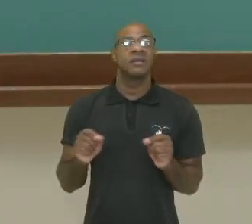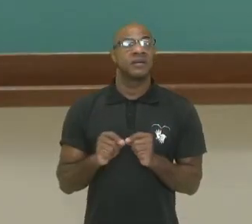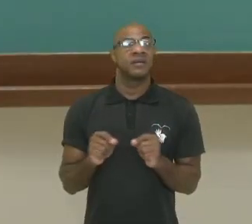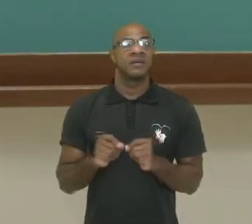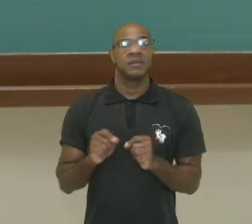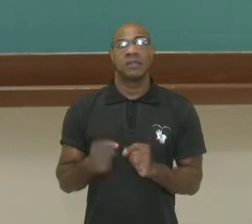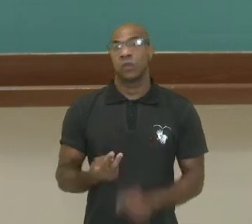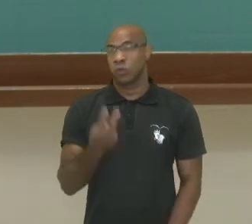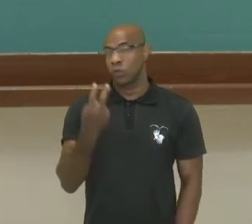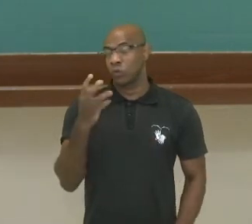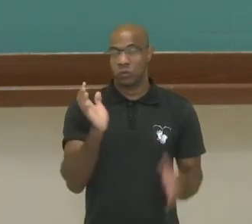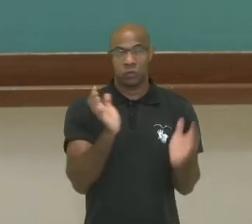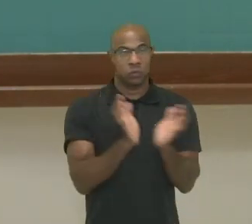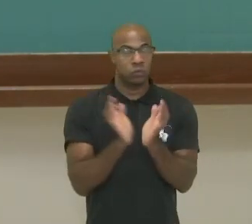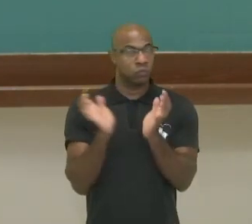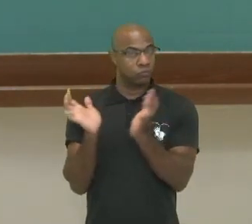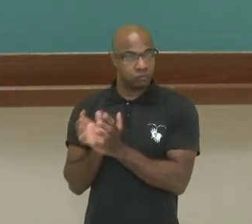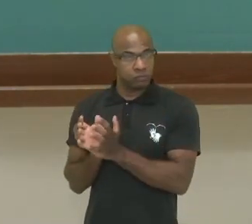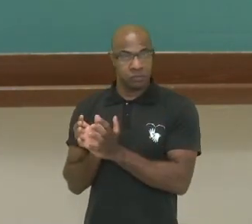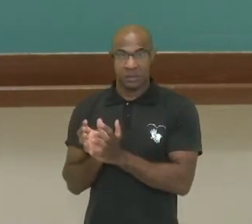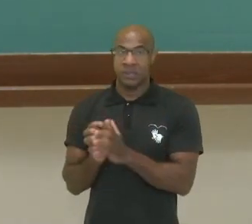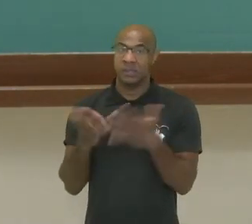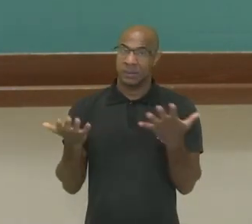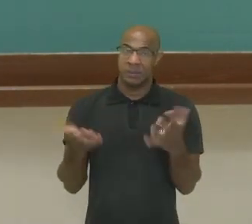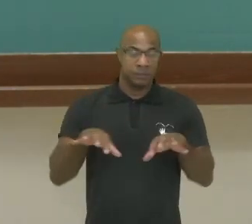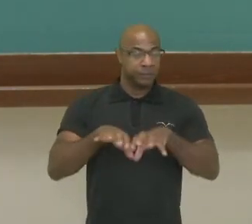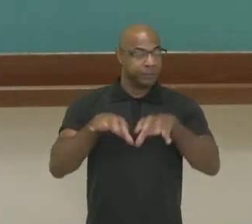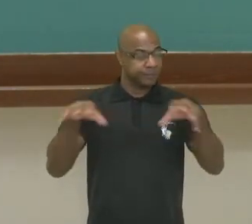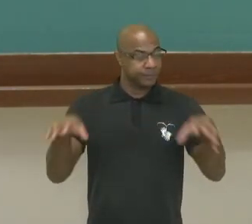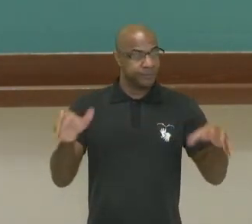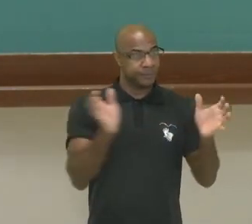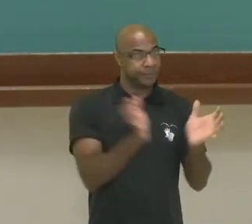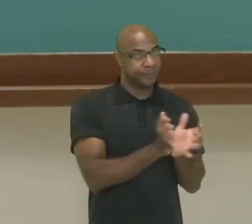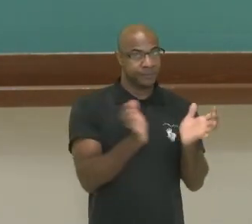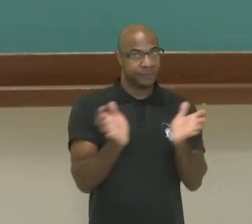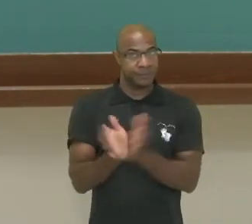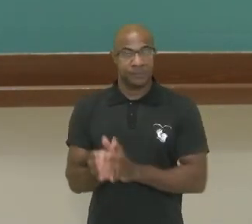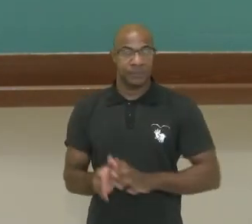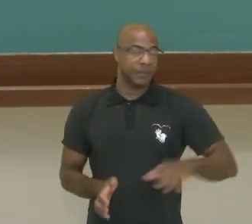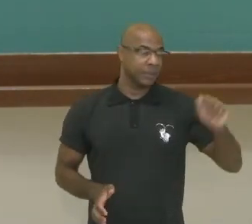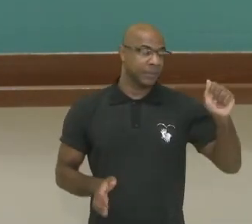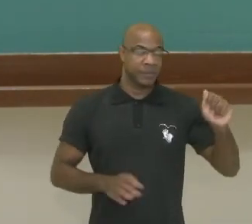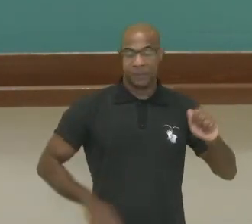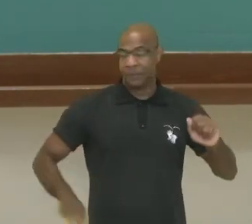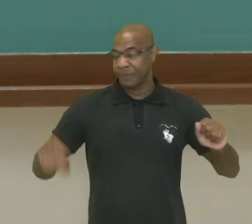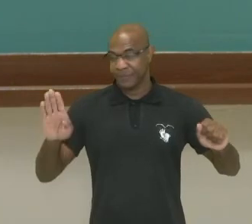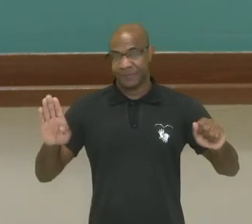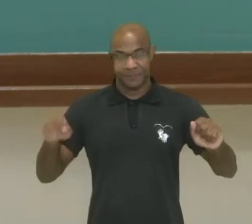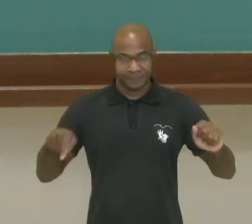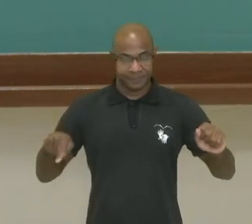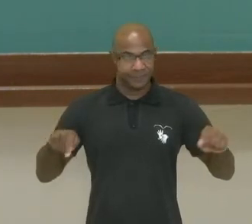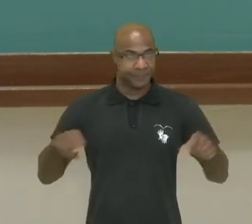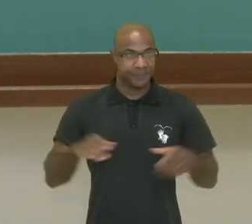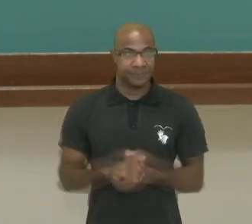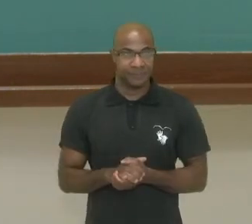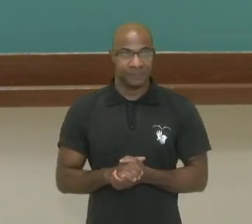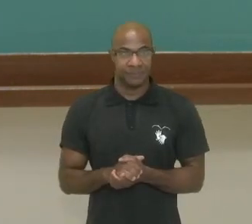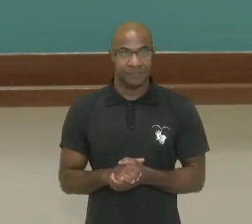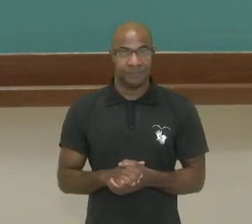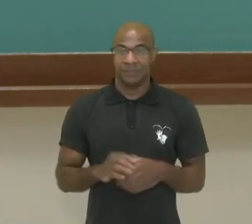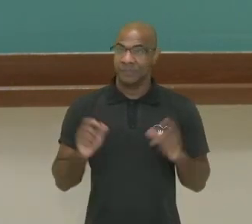2 grupos. Para isso, vamos nos dividir. Grupo A e grupo B. Vê aí quem vai para cada